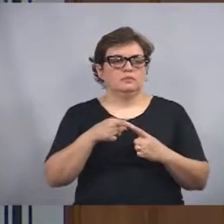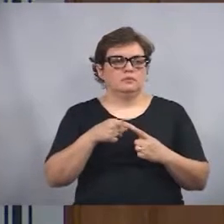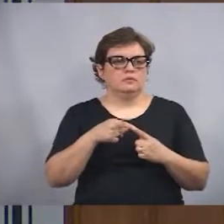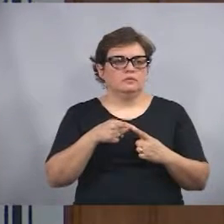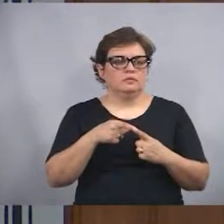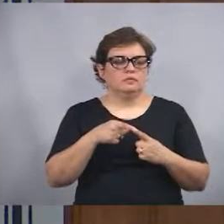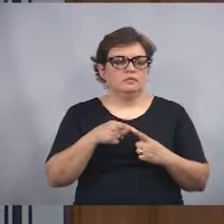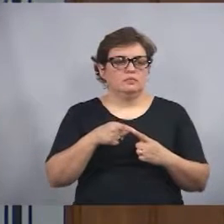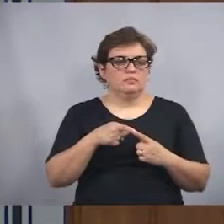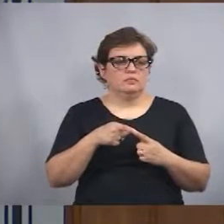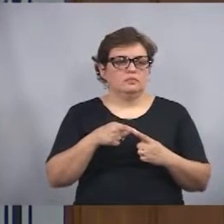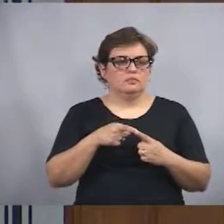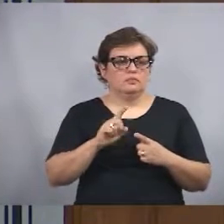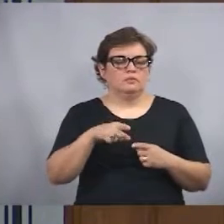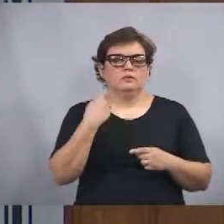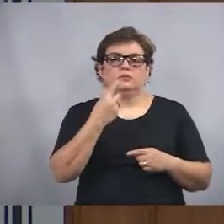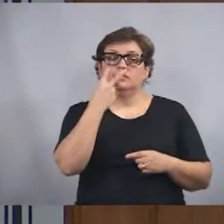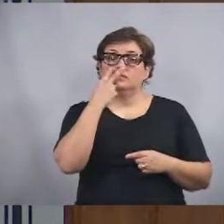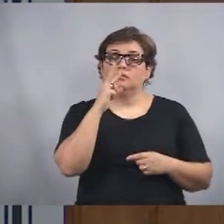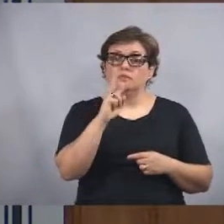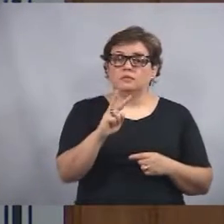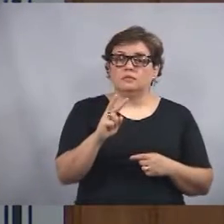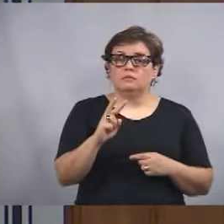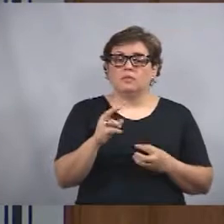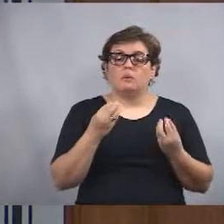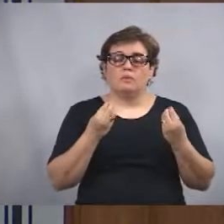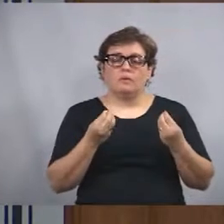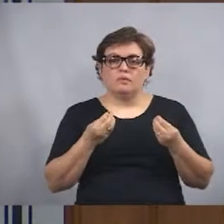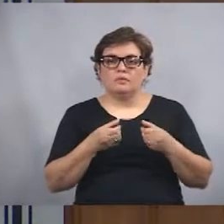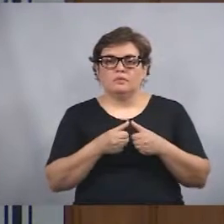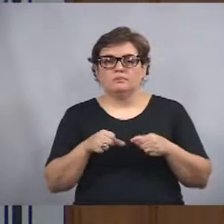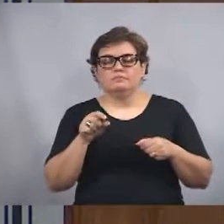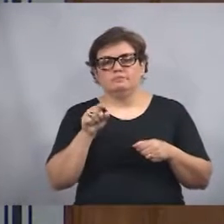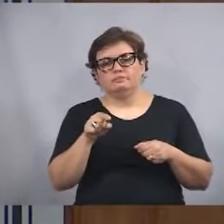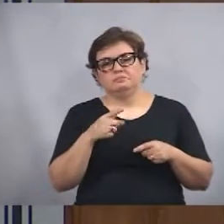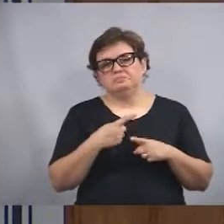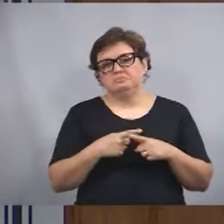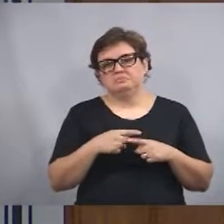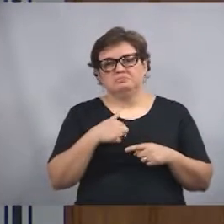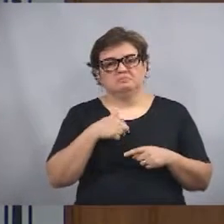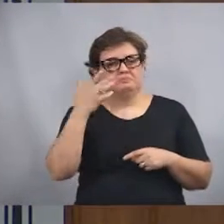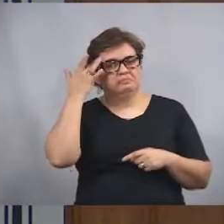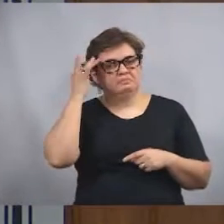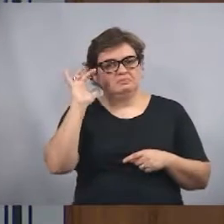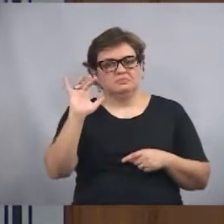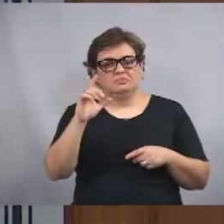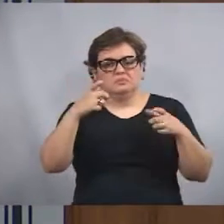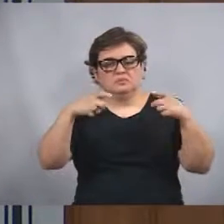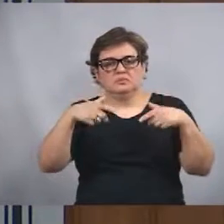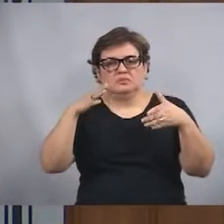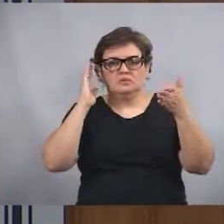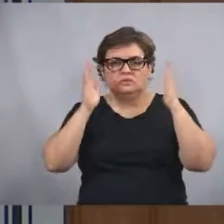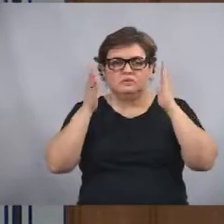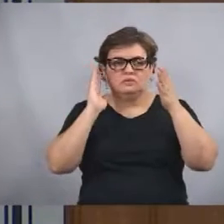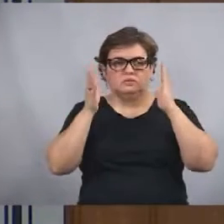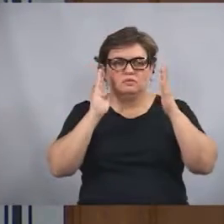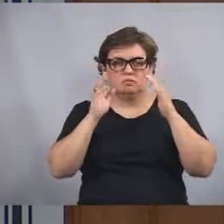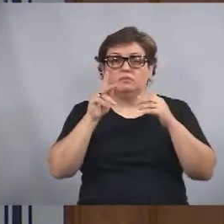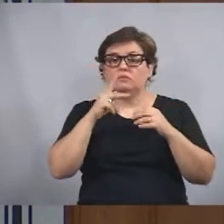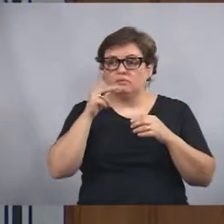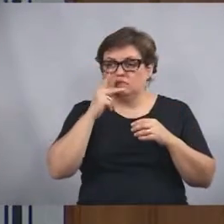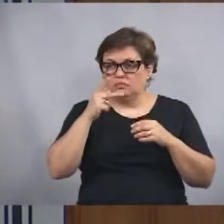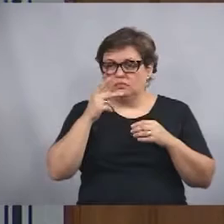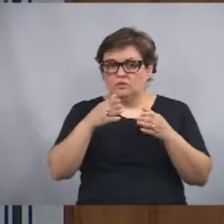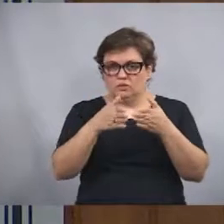Albuquerque nós verificarmos a quantas andas porque eu não sei onde é que esses caminhões que revelam